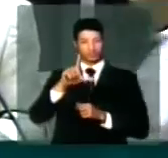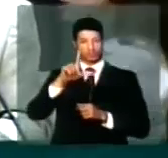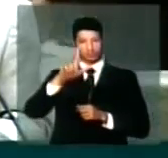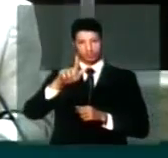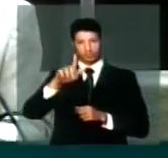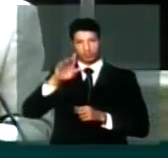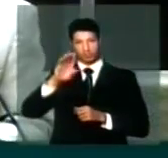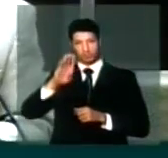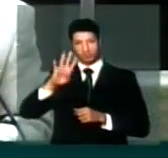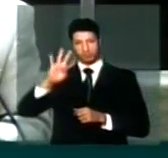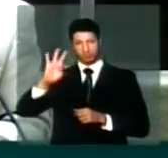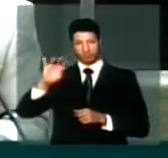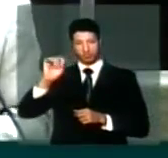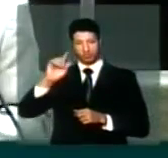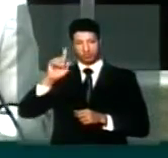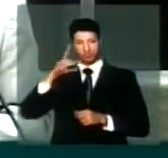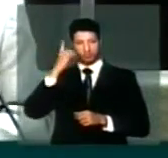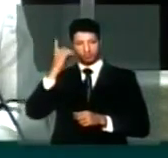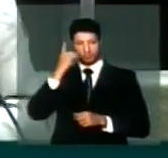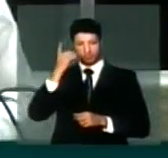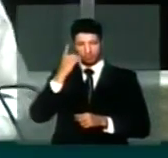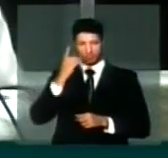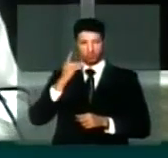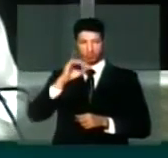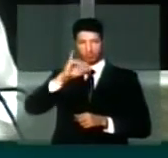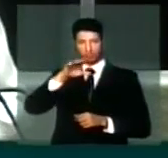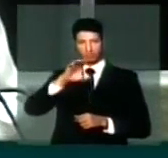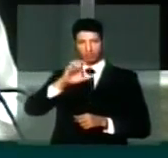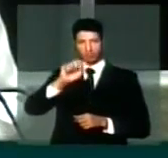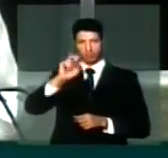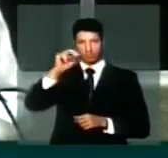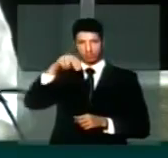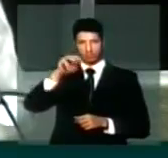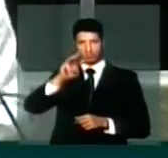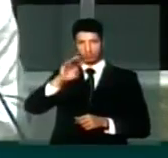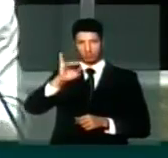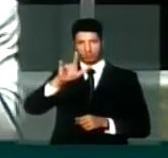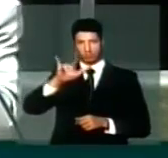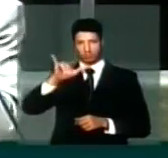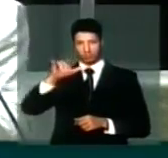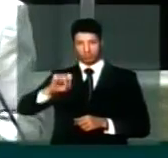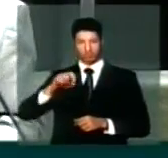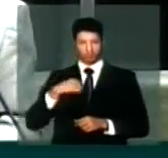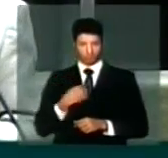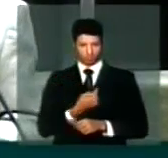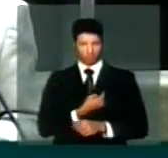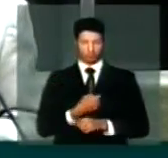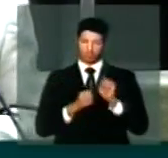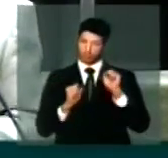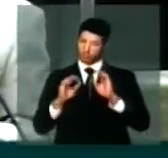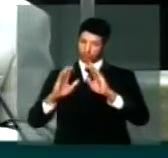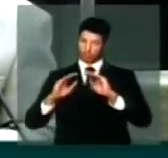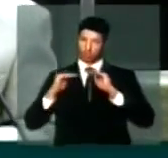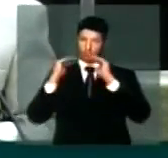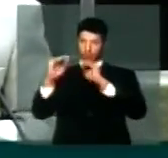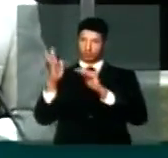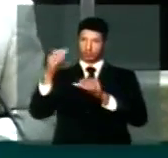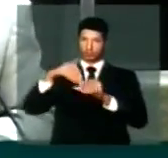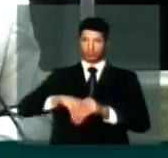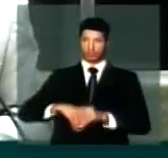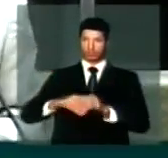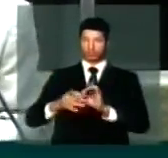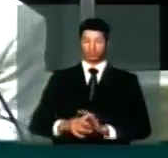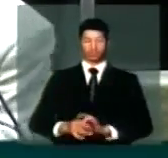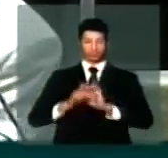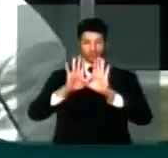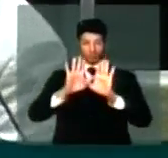desses direitos LGBT, que é o nosso querido companheiro João Willis. nós podemos avançar. E o voto